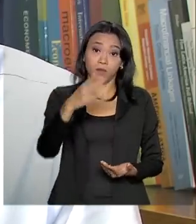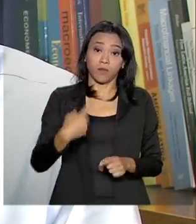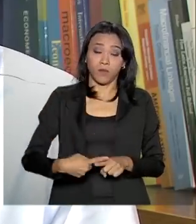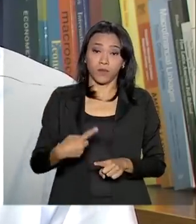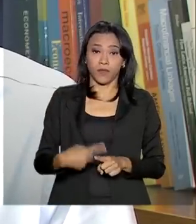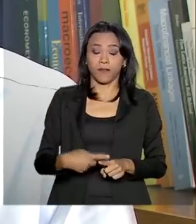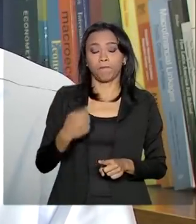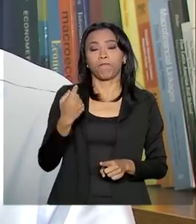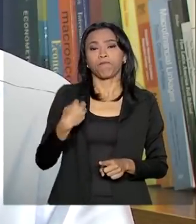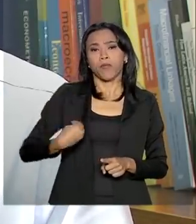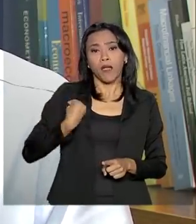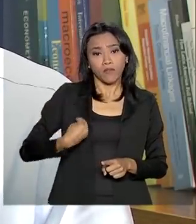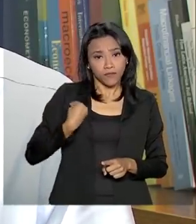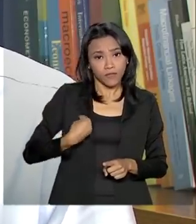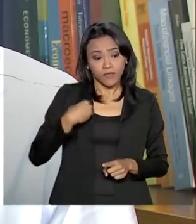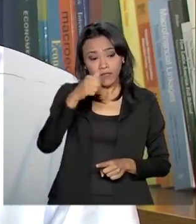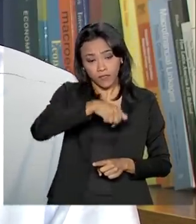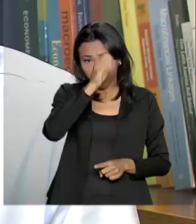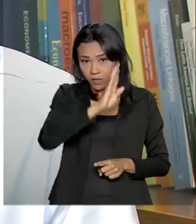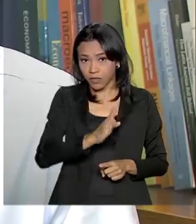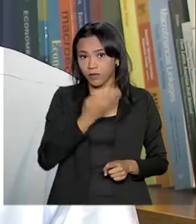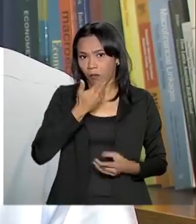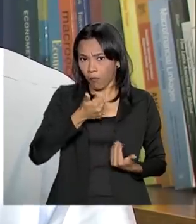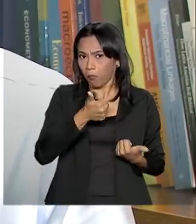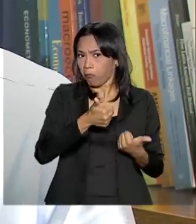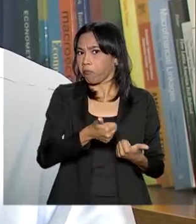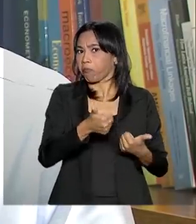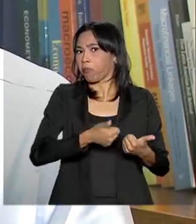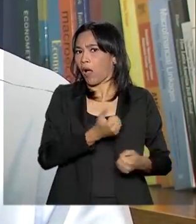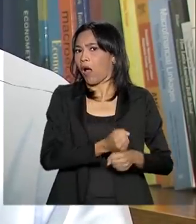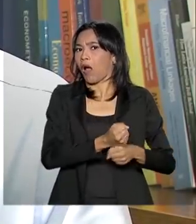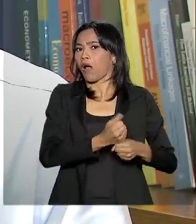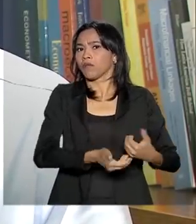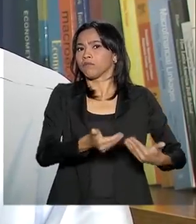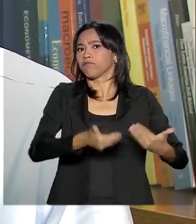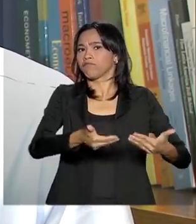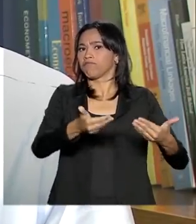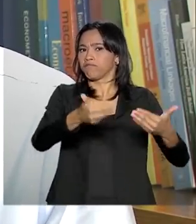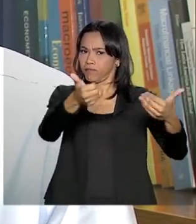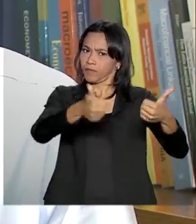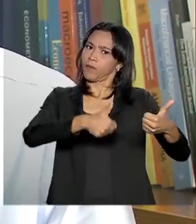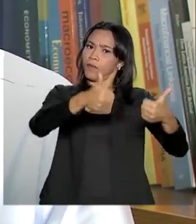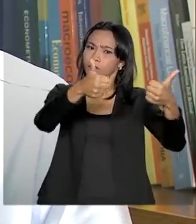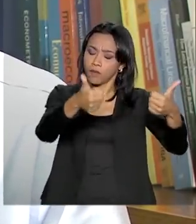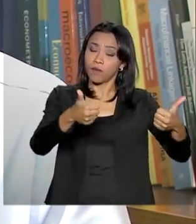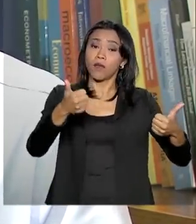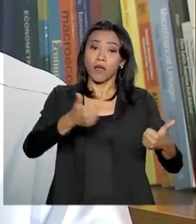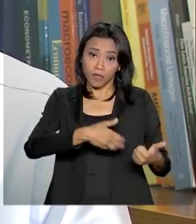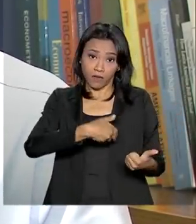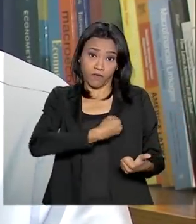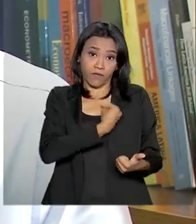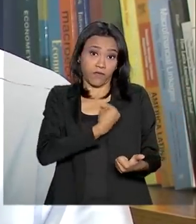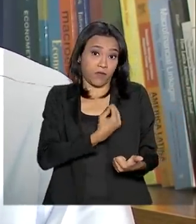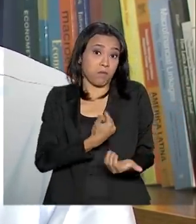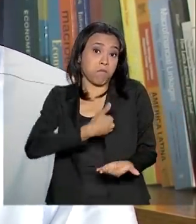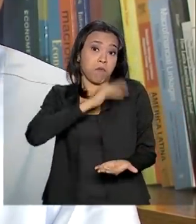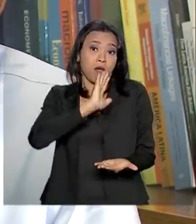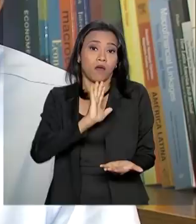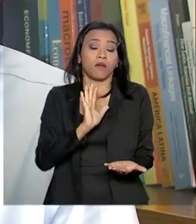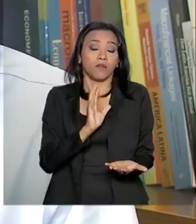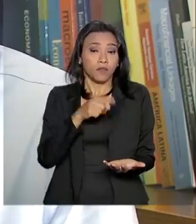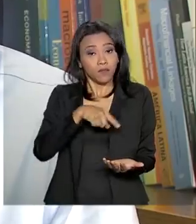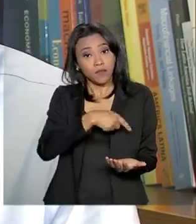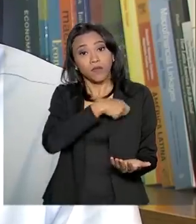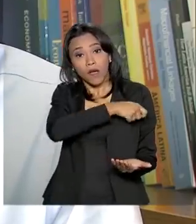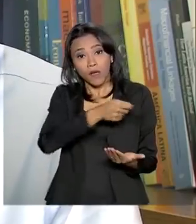a expectativa de vida está aumentando, a sobrevida da população está aumentando, a população está vivendo muito mais, ela está